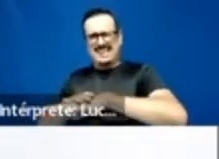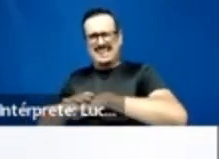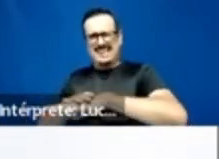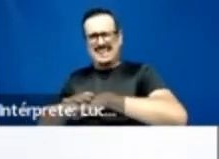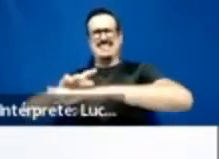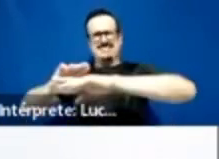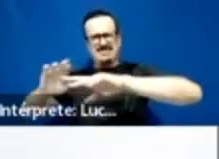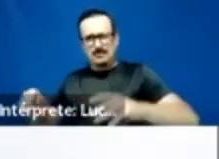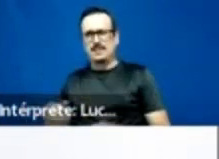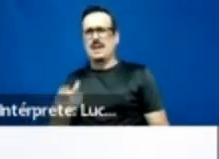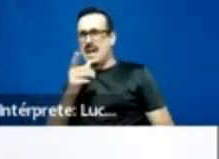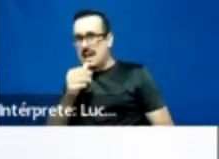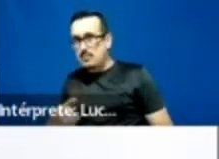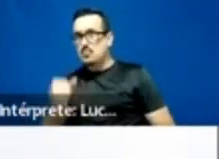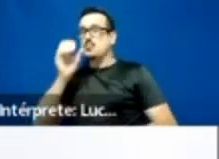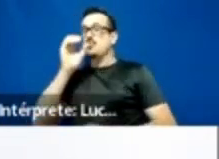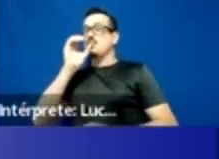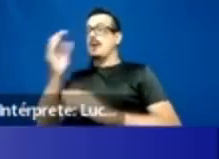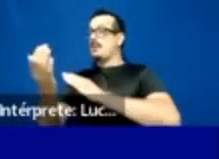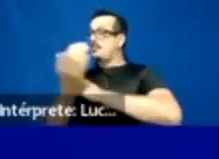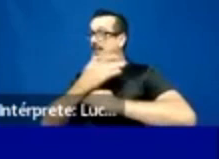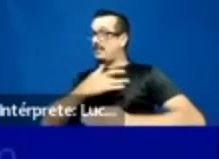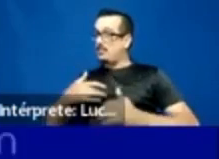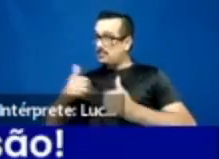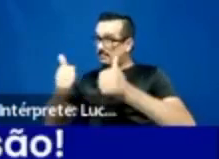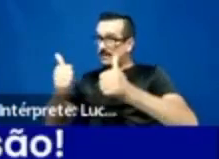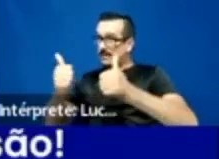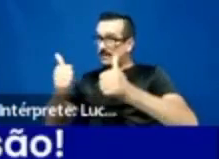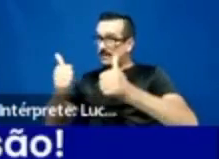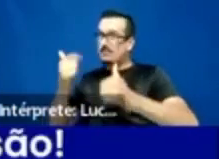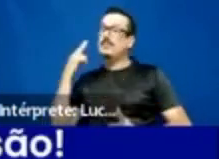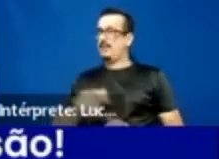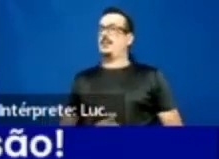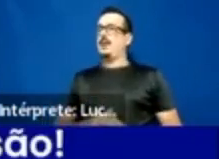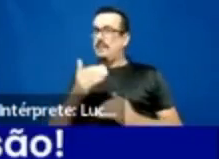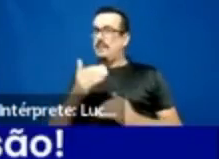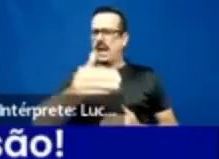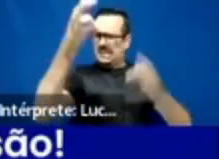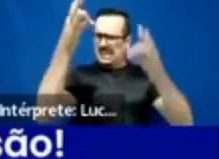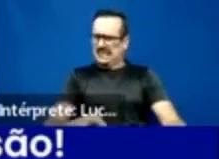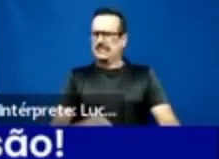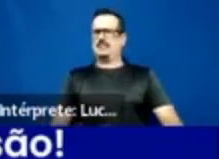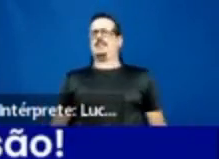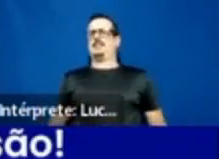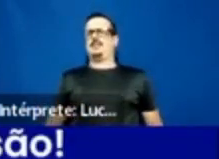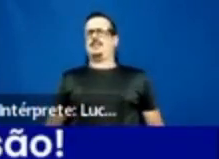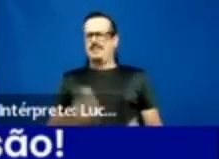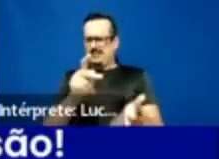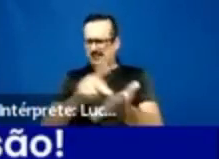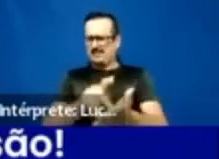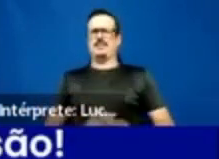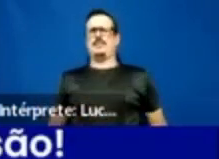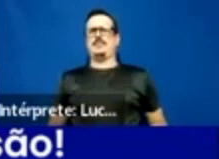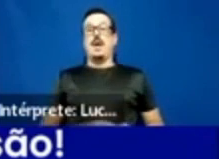família. Saúde e bem-estar, ok? A Timão é uma empresa que vai completar 20 anos de